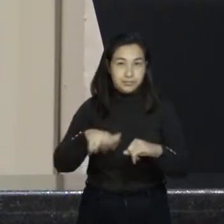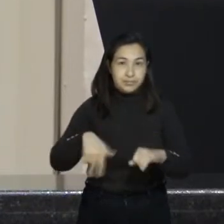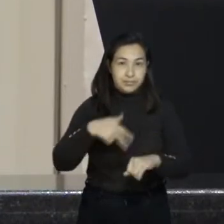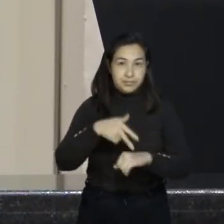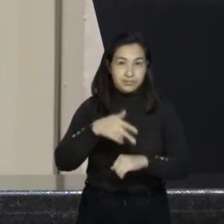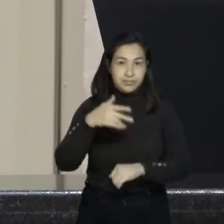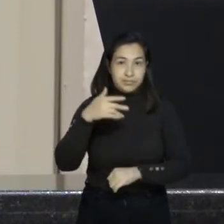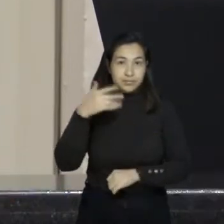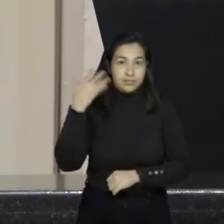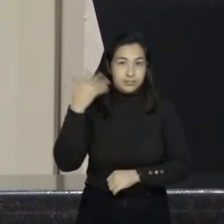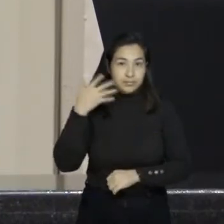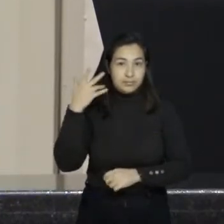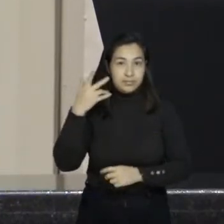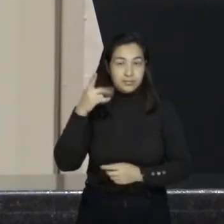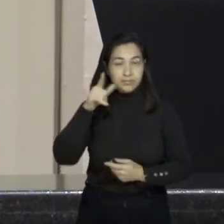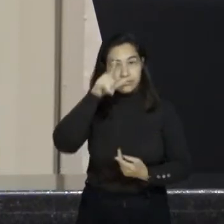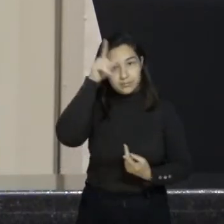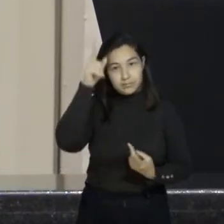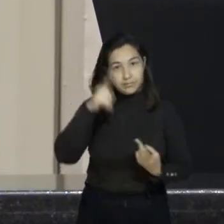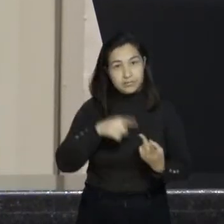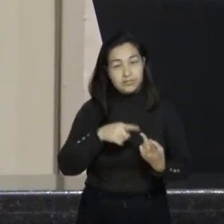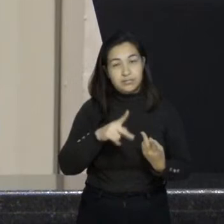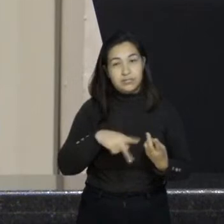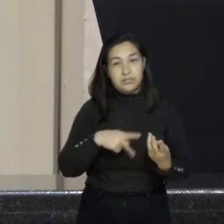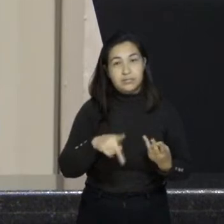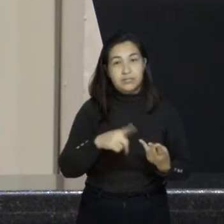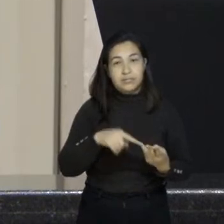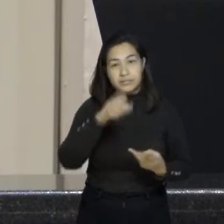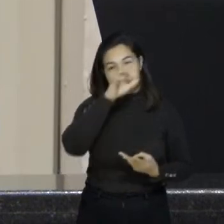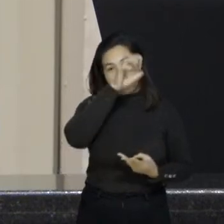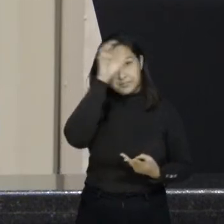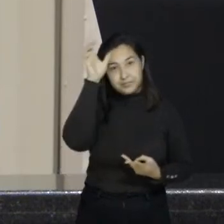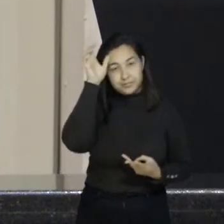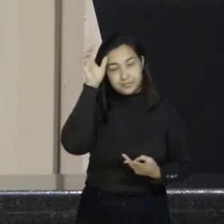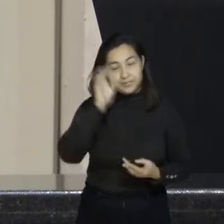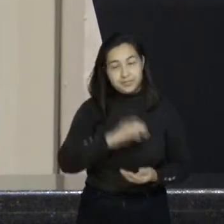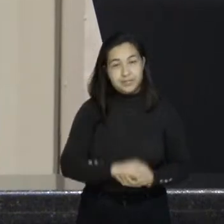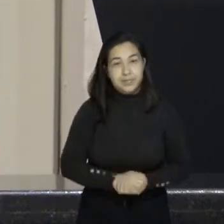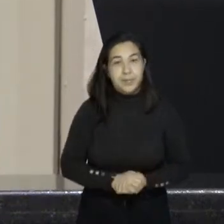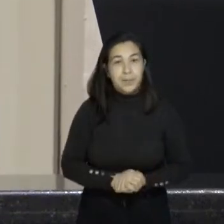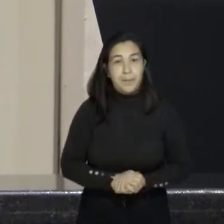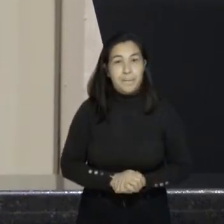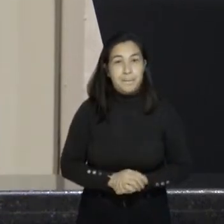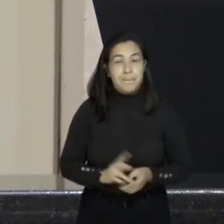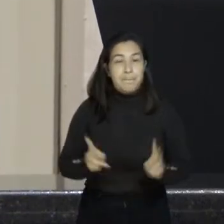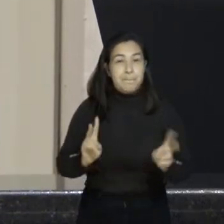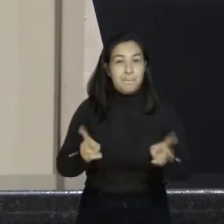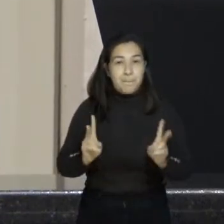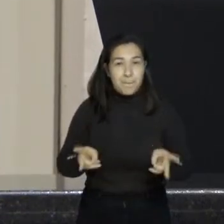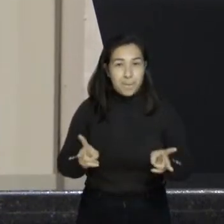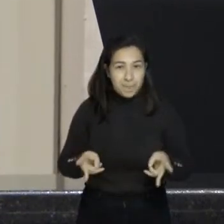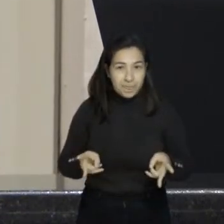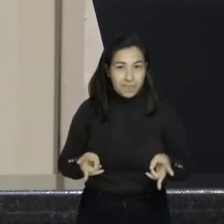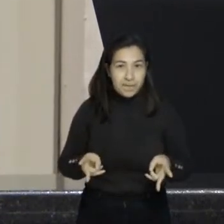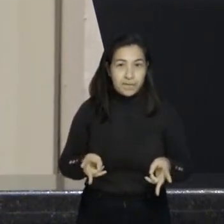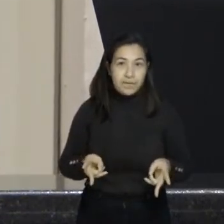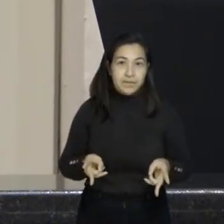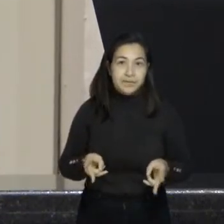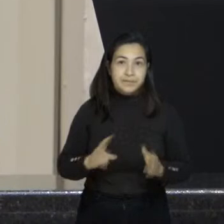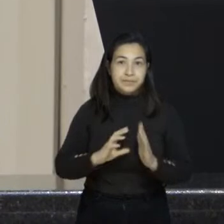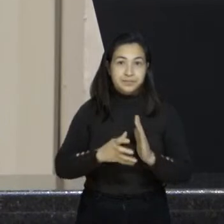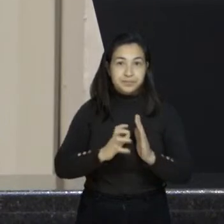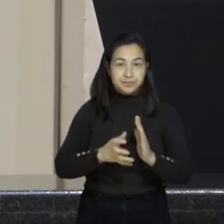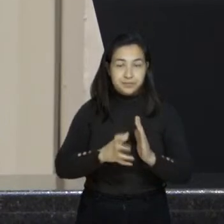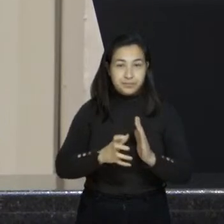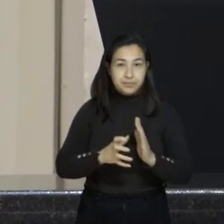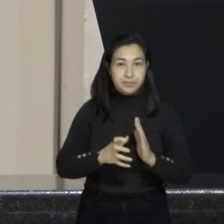Sargento Lima padre Pedro Baldo de Sera e Carlos Humberto no grande expediente que neste horário destinado aos partidos políticos